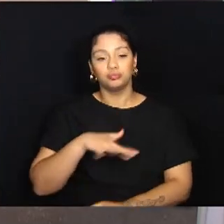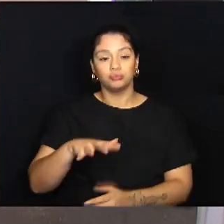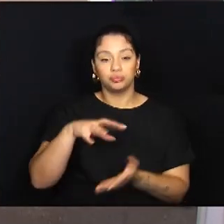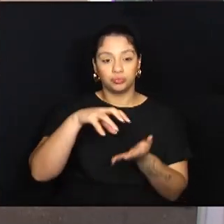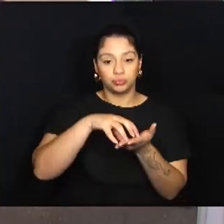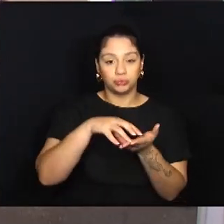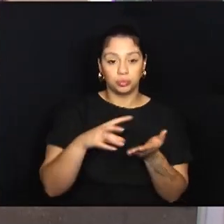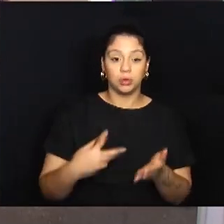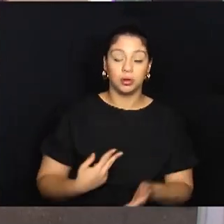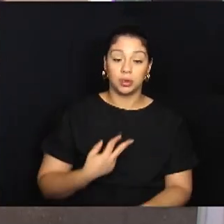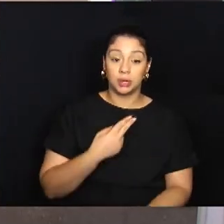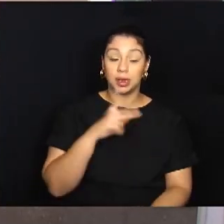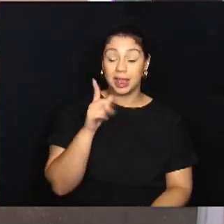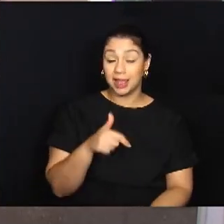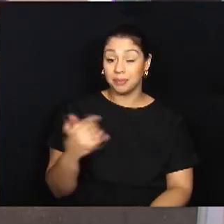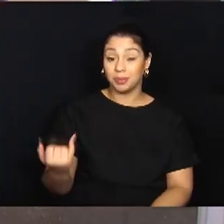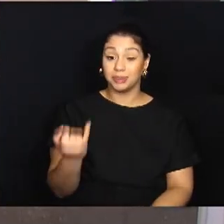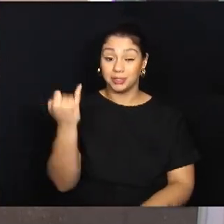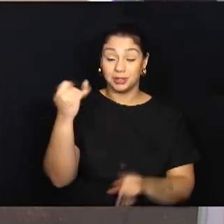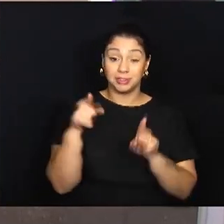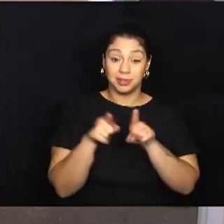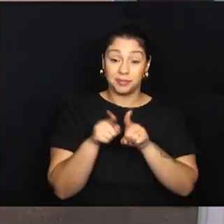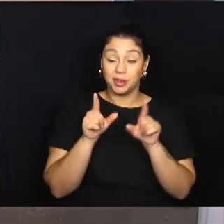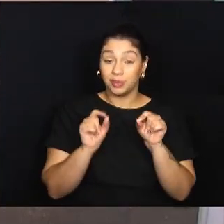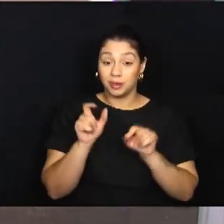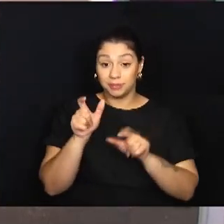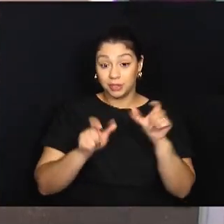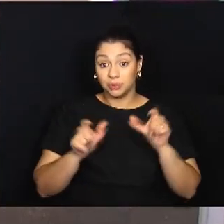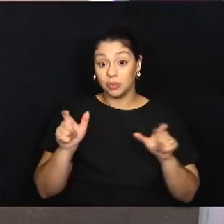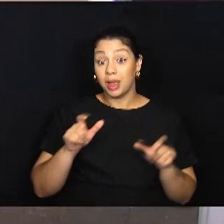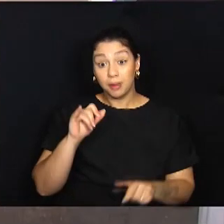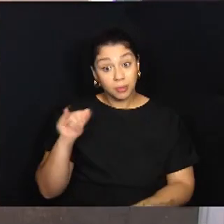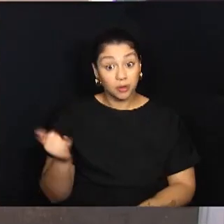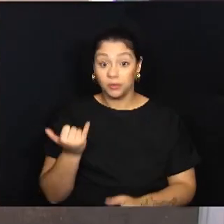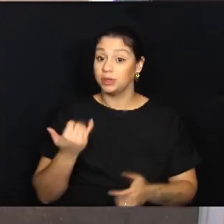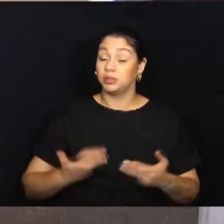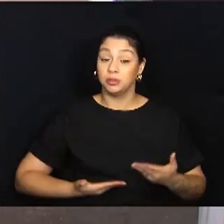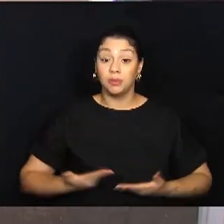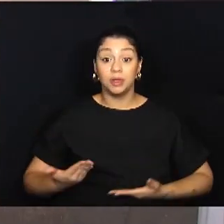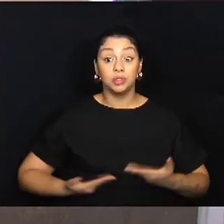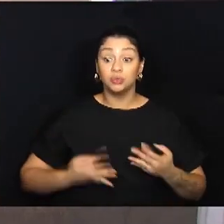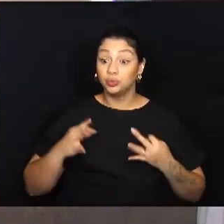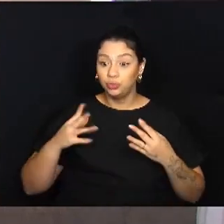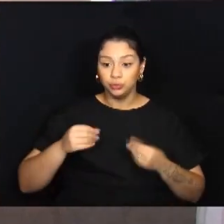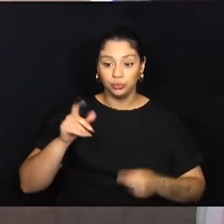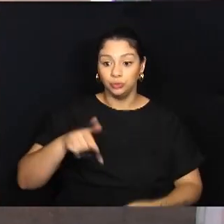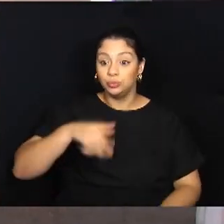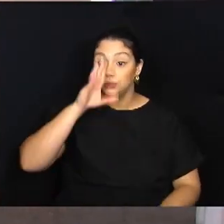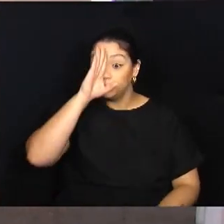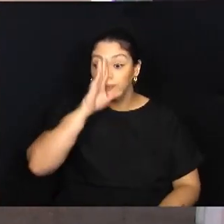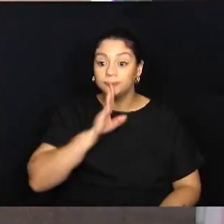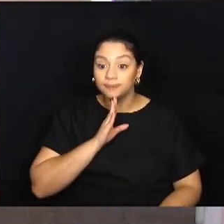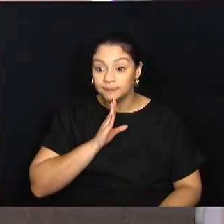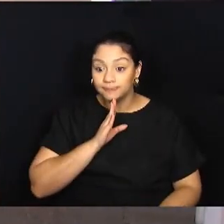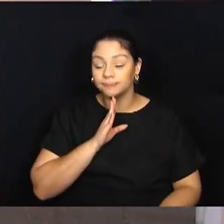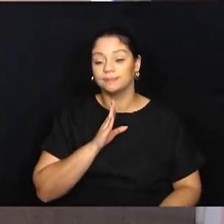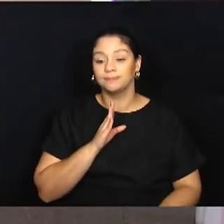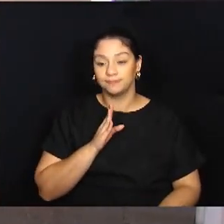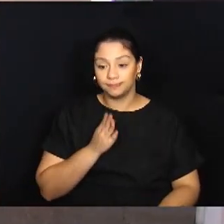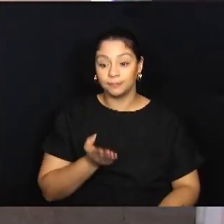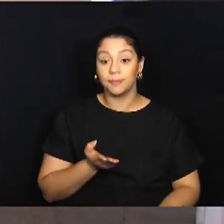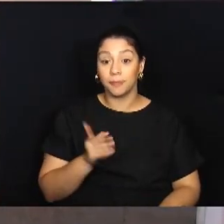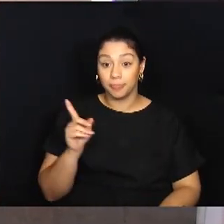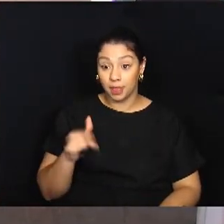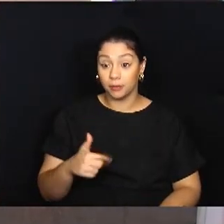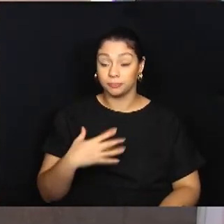importante, como você bem disse, que os tutores aproveitem esse serviço. São todos gratuitos para a população e é uma